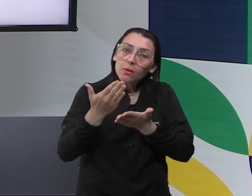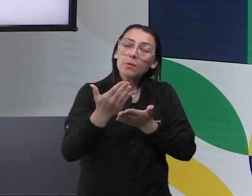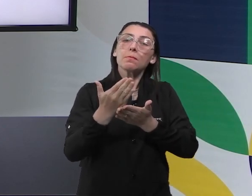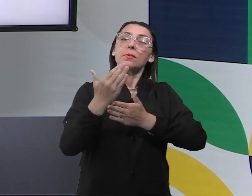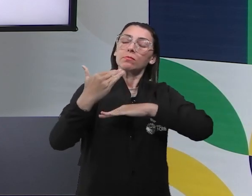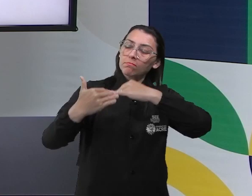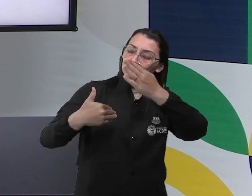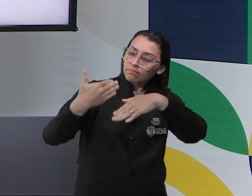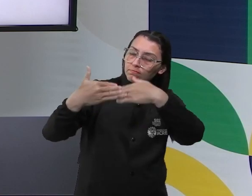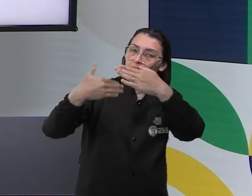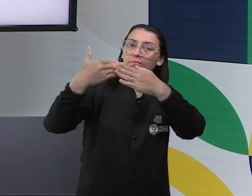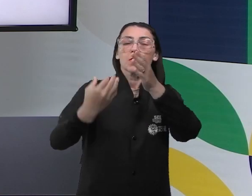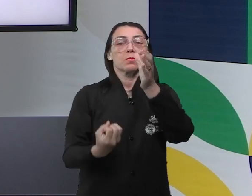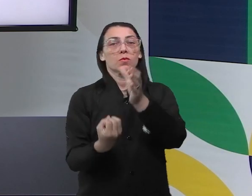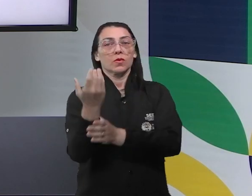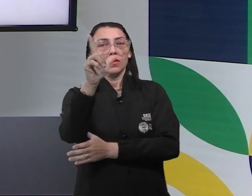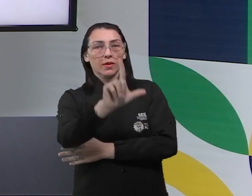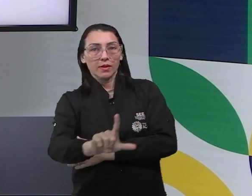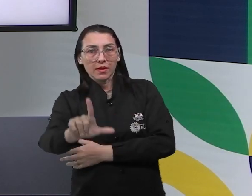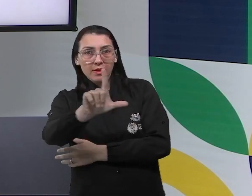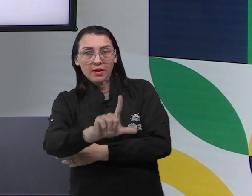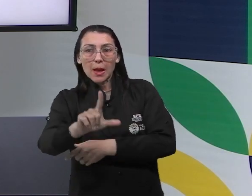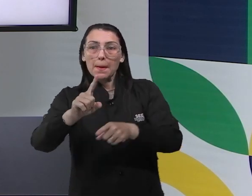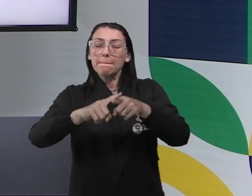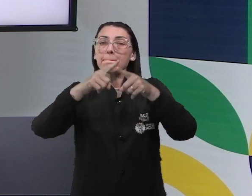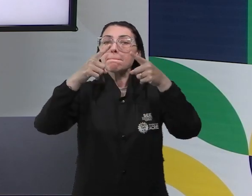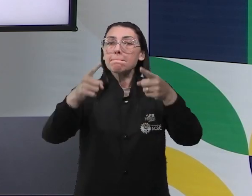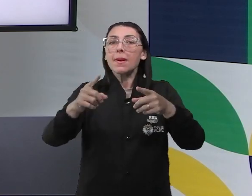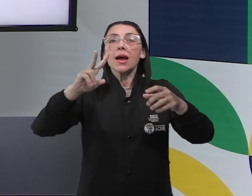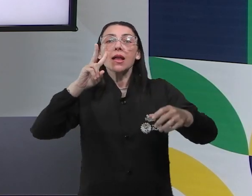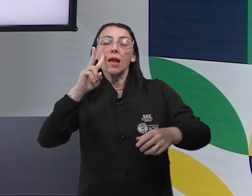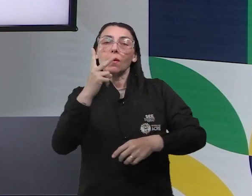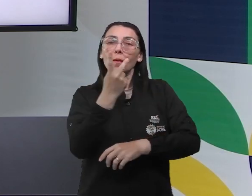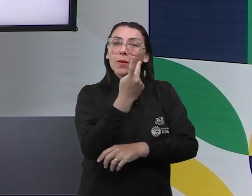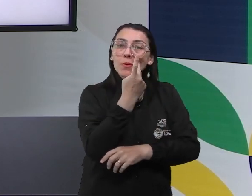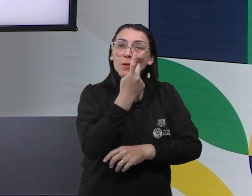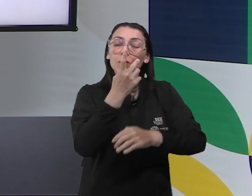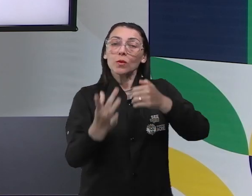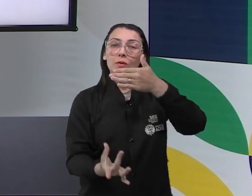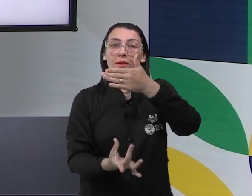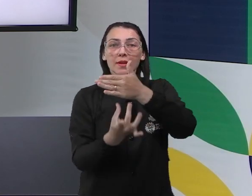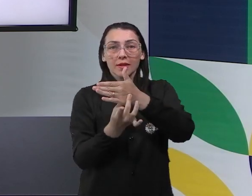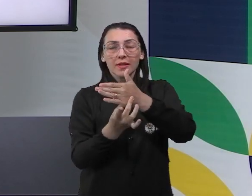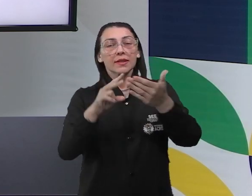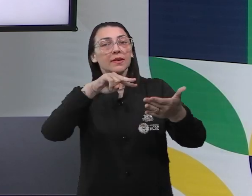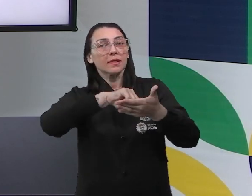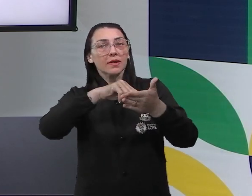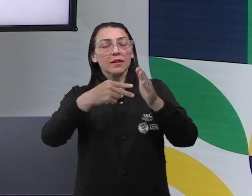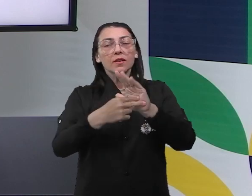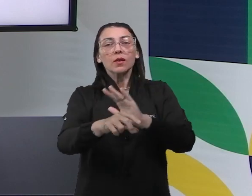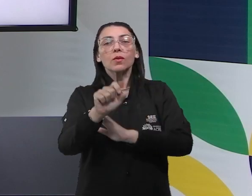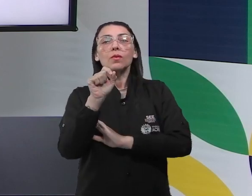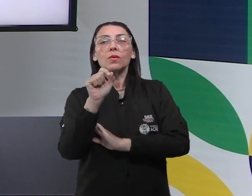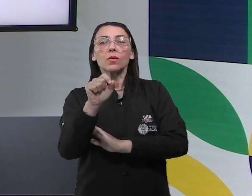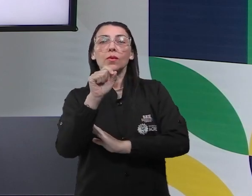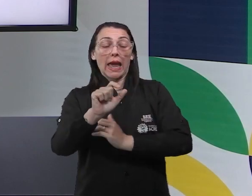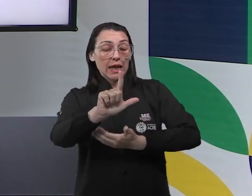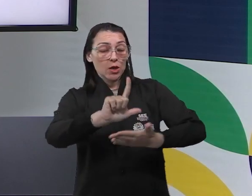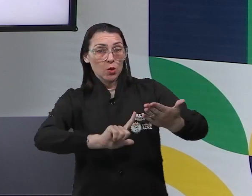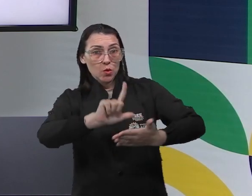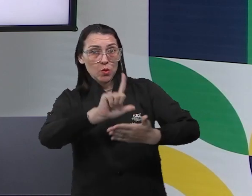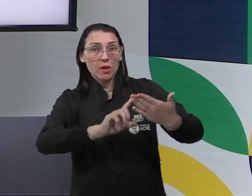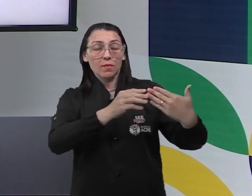desenvolver a sua produção literária aí, mas ele é reconhecido ali no realismo. significa dizer que as obras